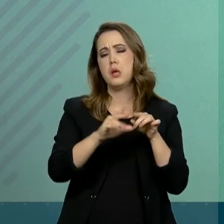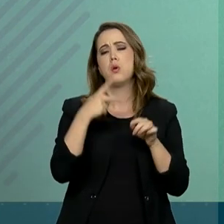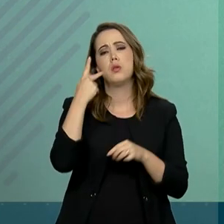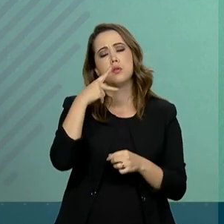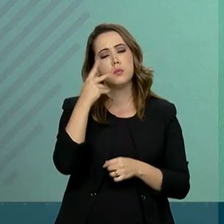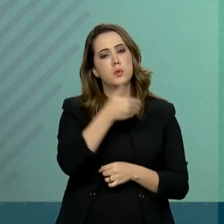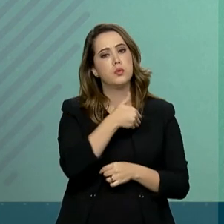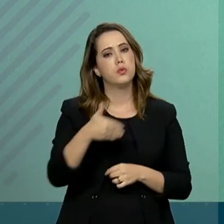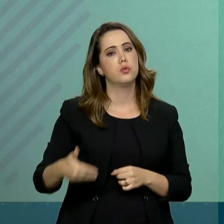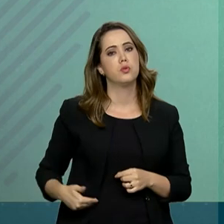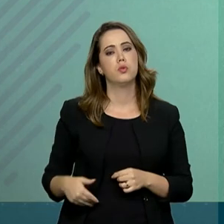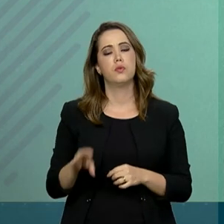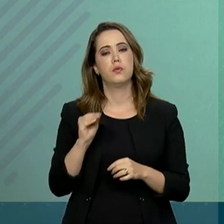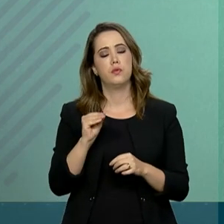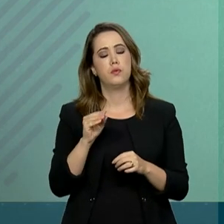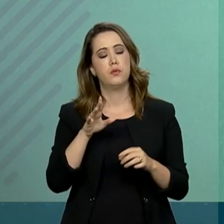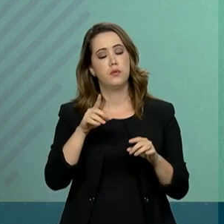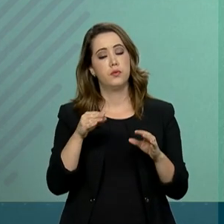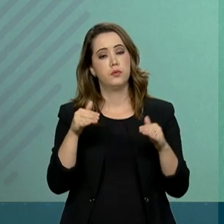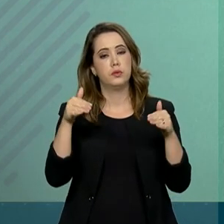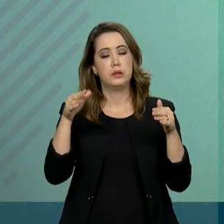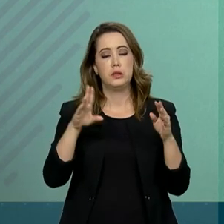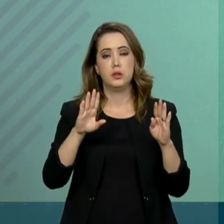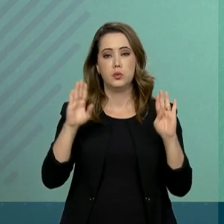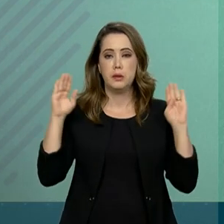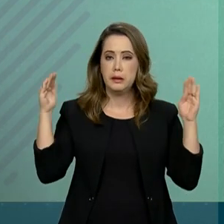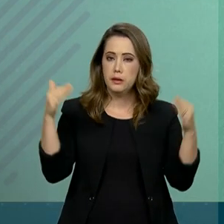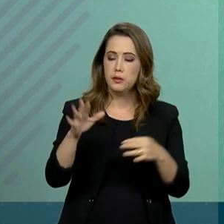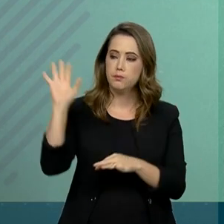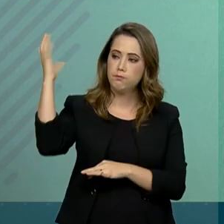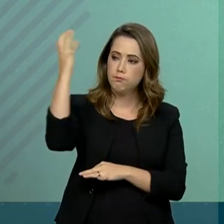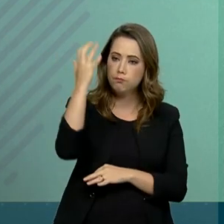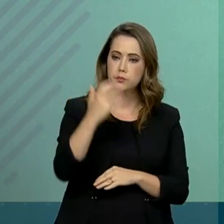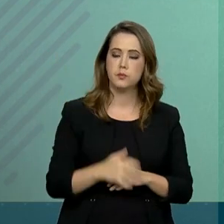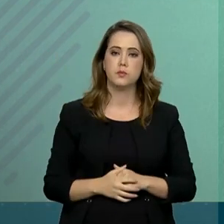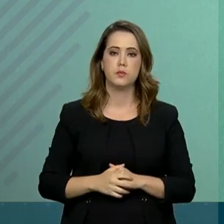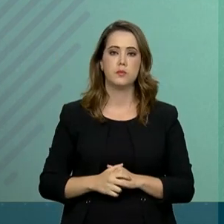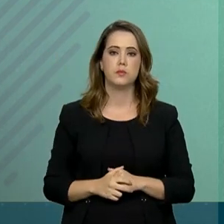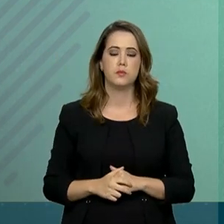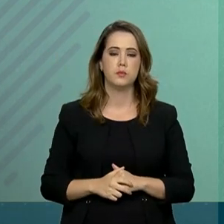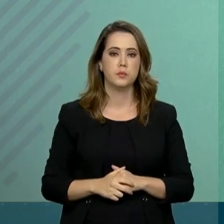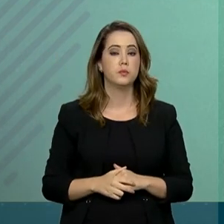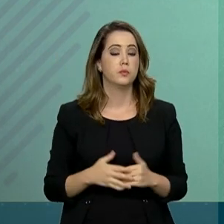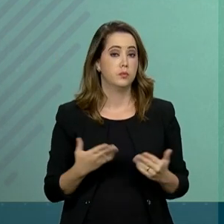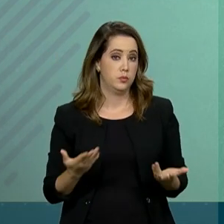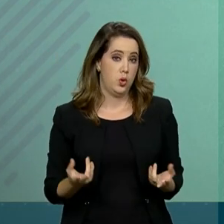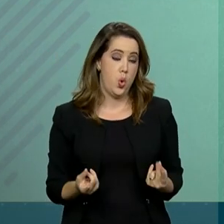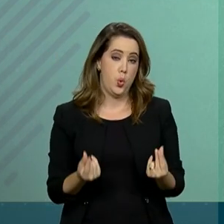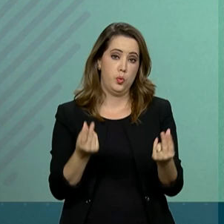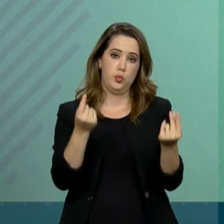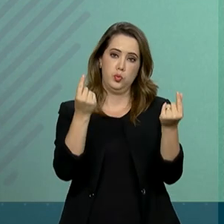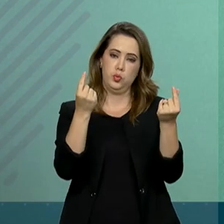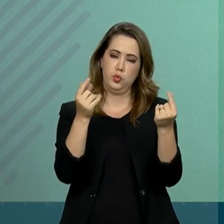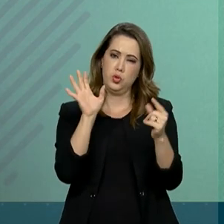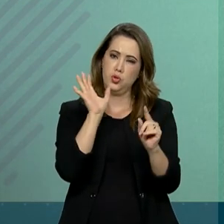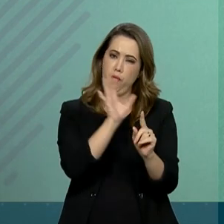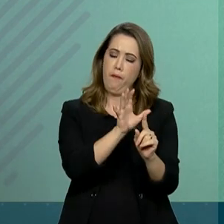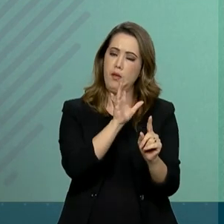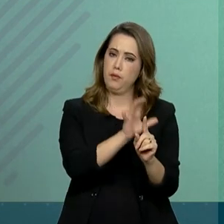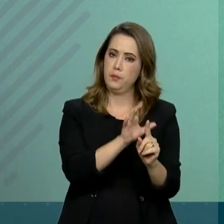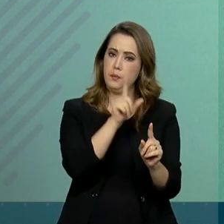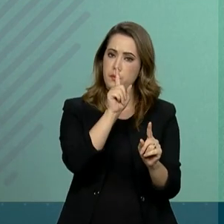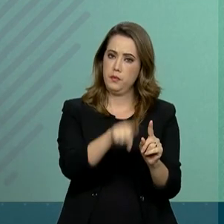públicas na área do meio ambiente o fundo de investimento sobre o impacto